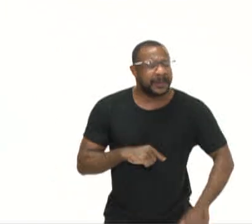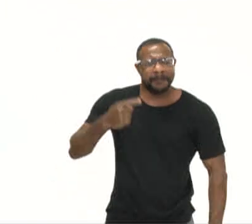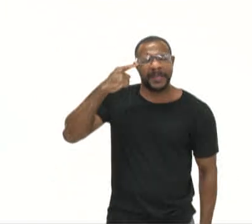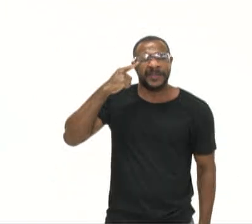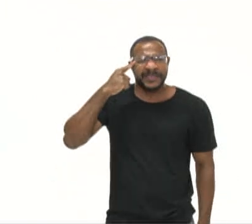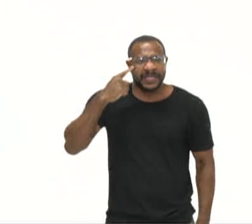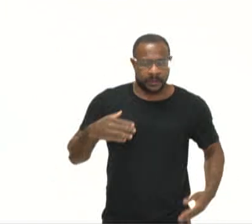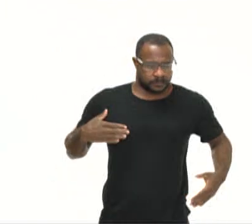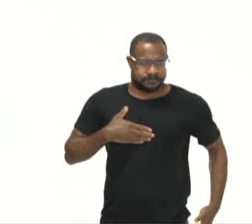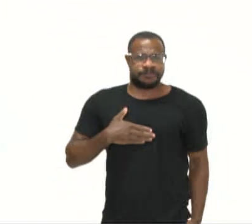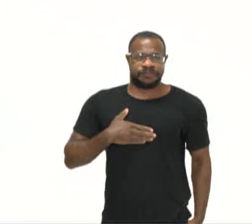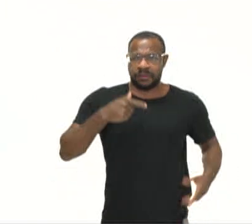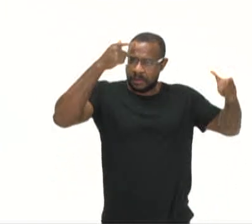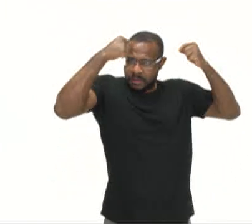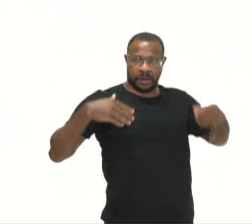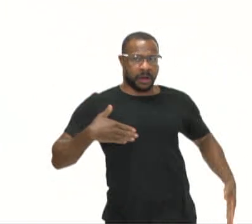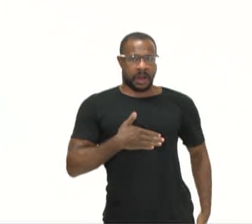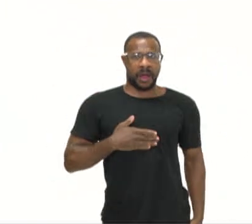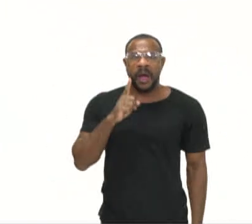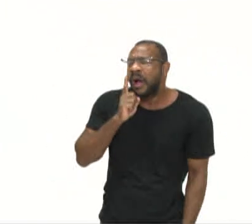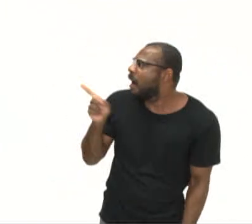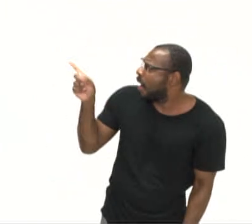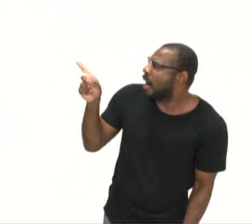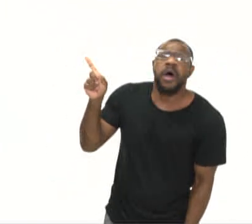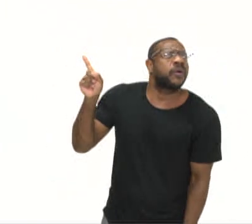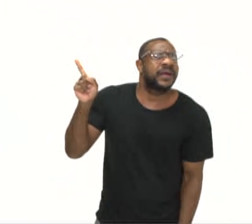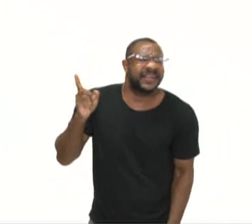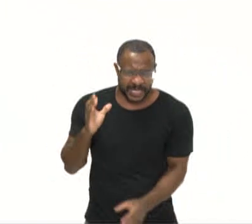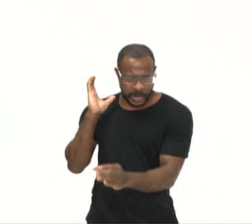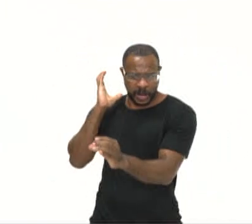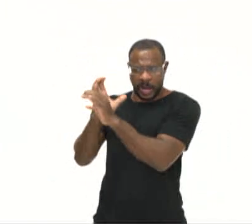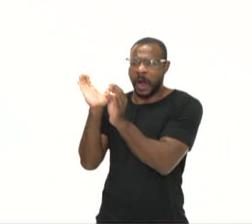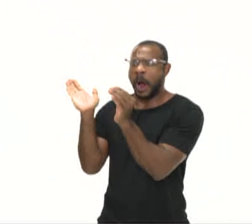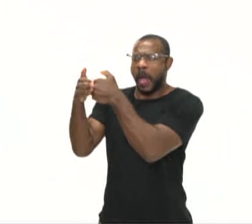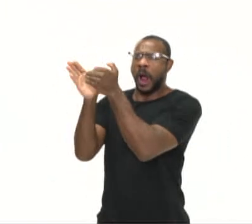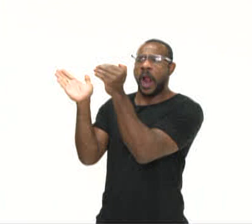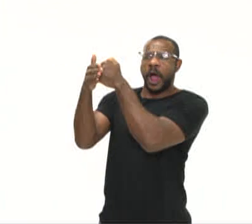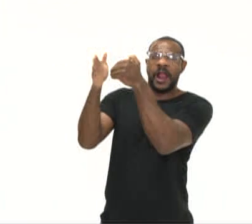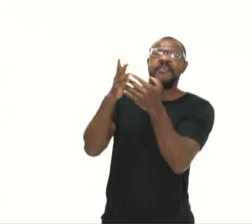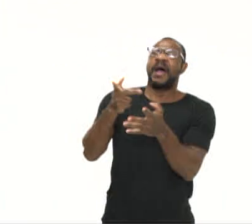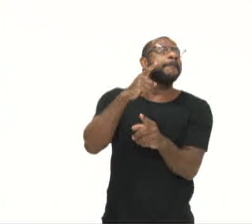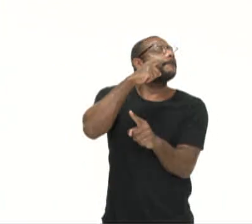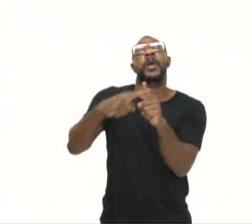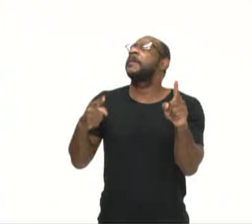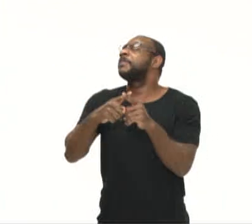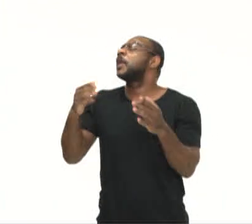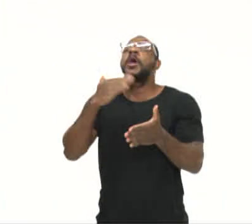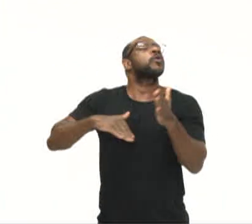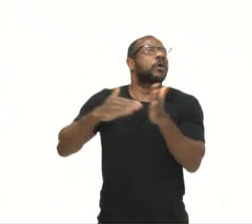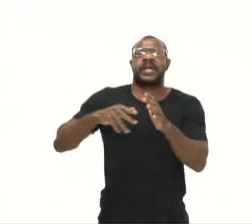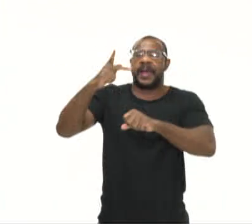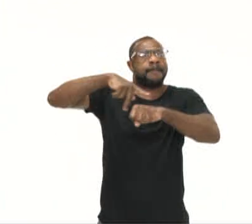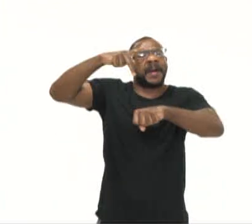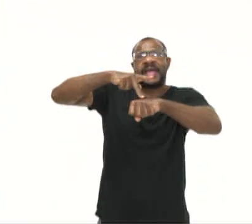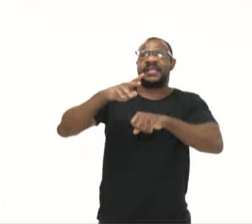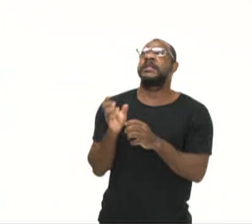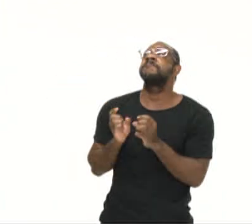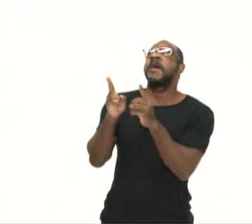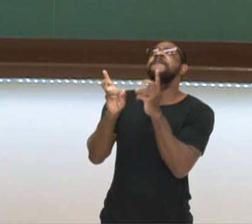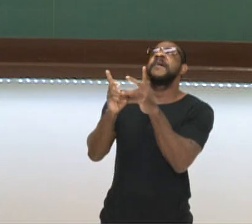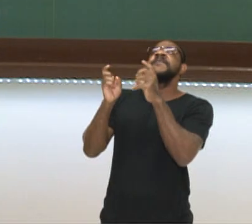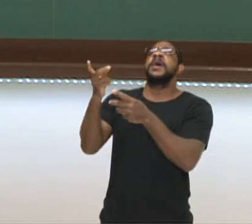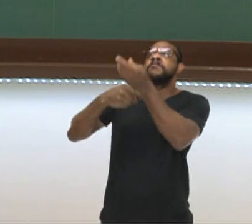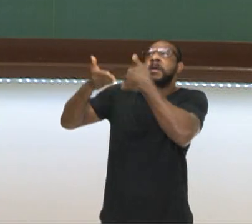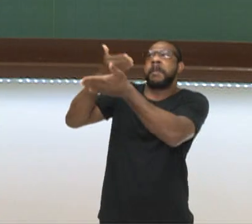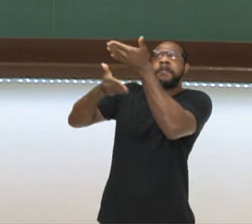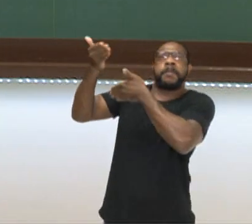o Napoleão, através do bloqueio continental, ele vai proibir qualquer nação europeia de